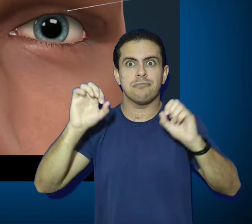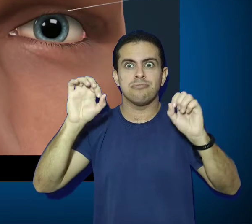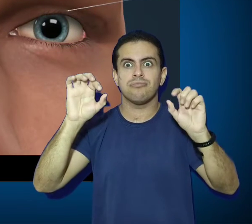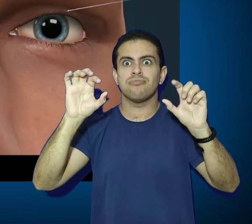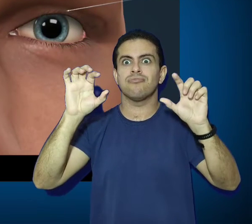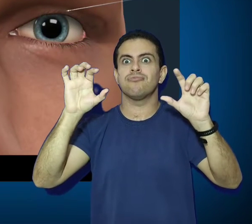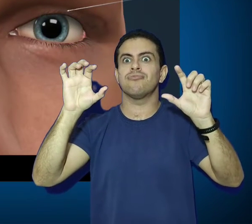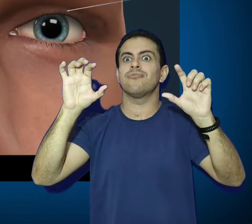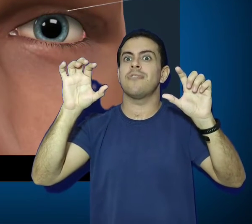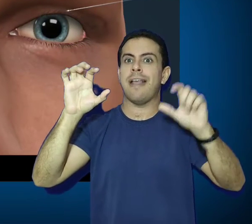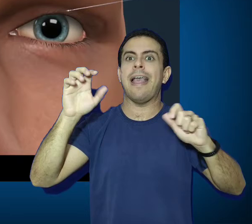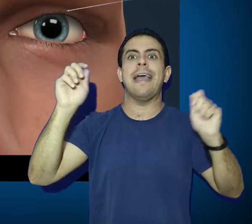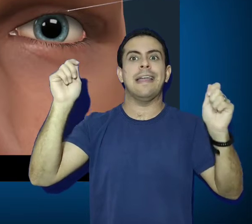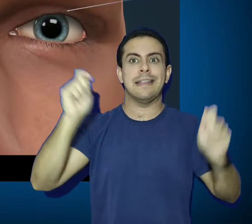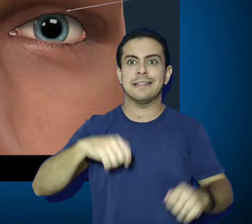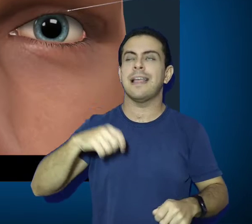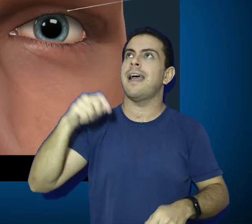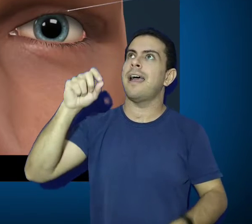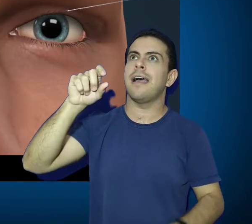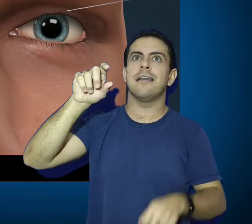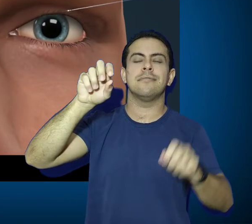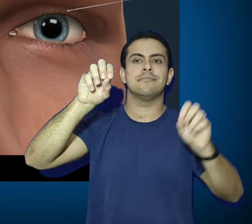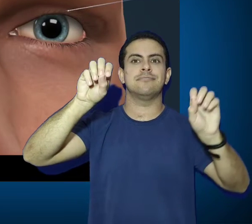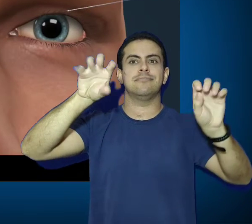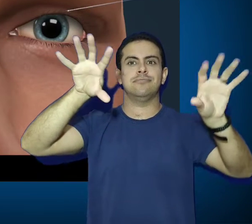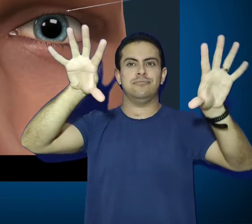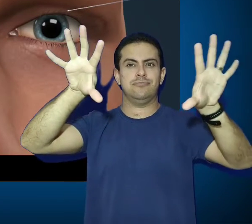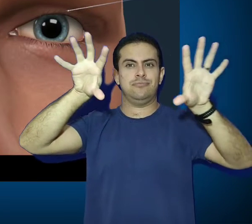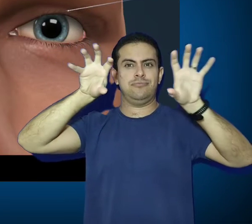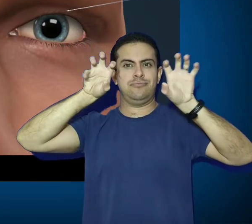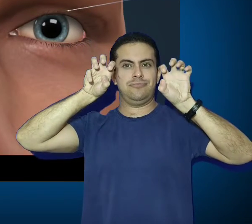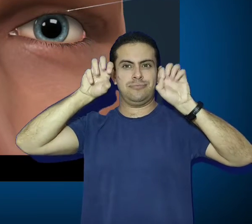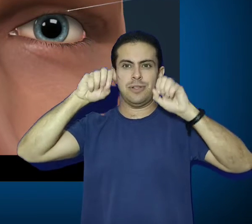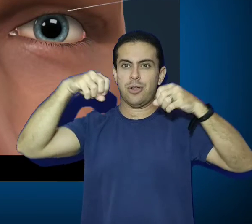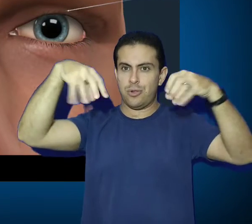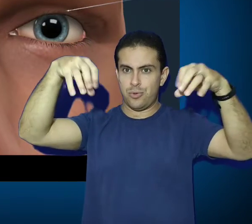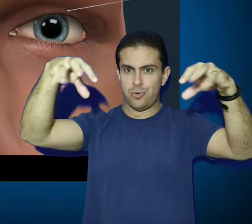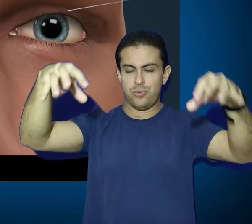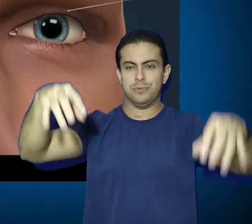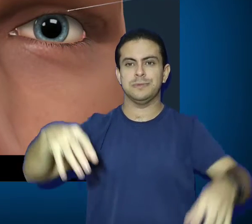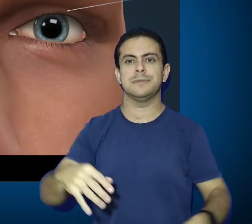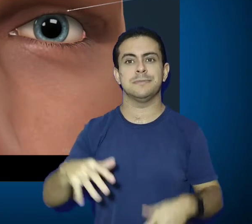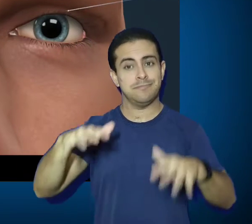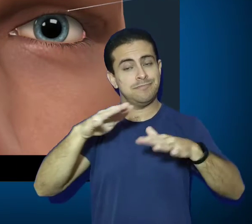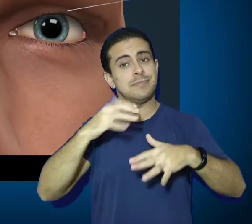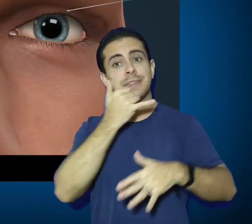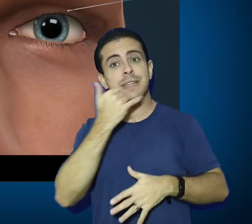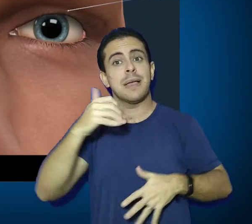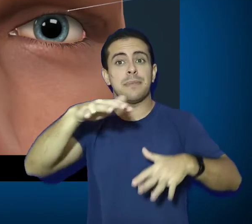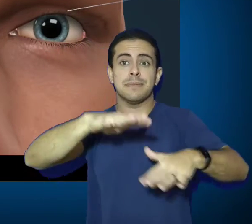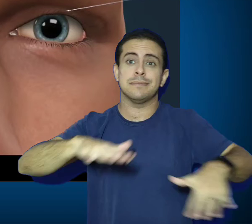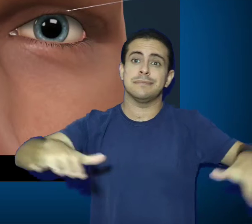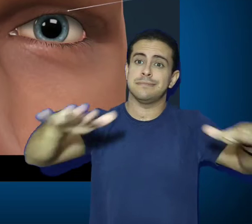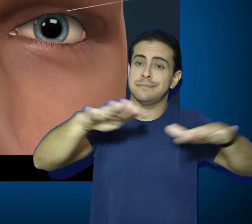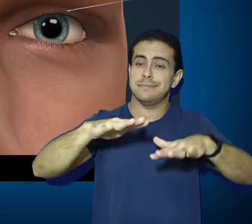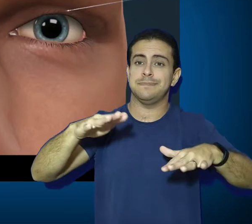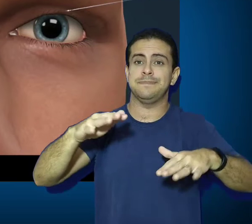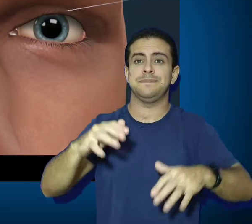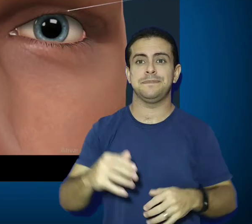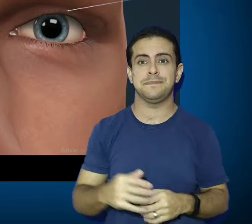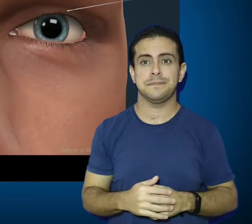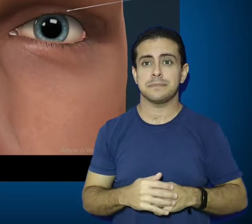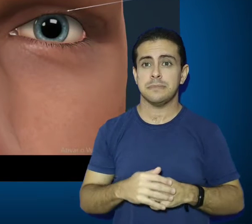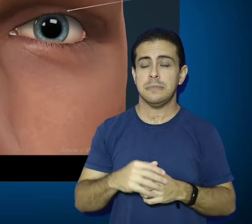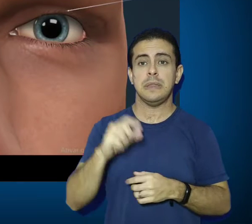ampliar, aumentar a pupila devido à falta de luz no ambiente, para que essa